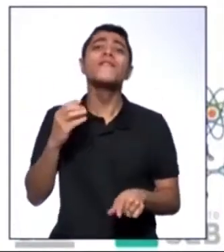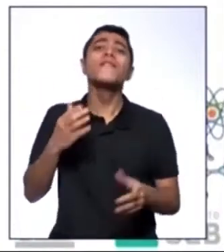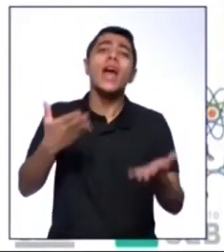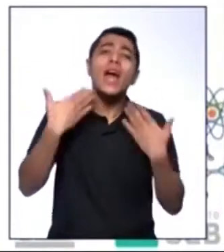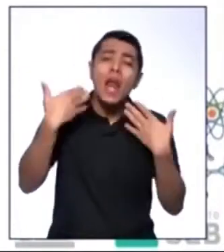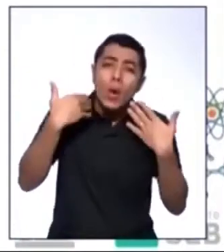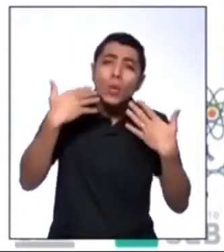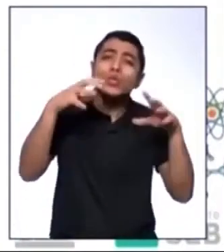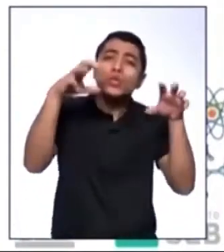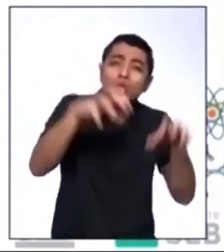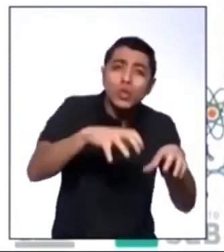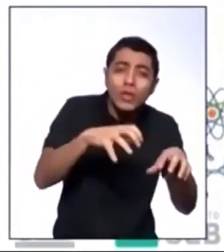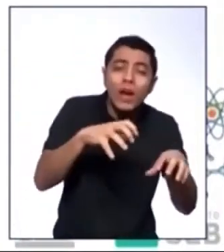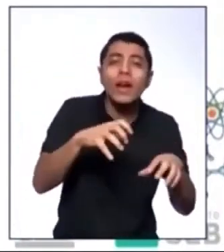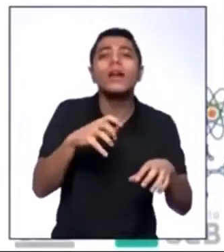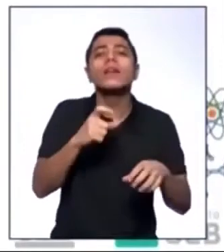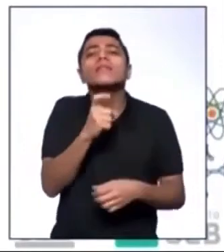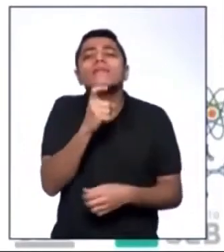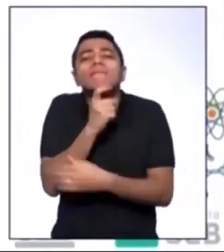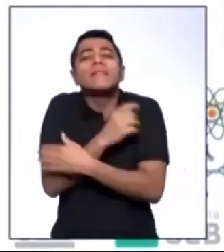tropical.